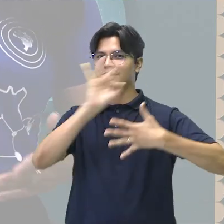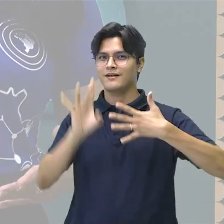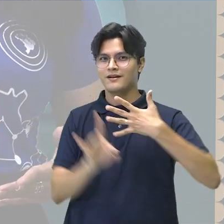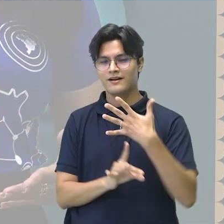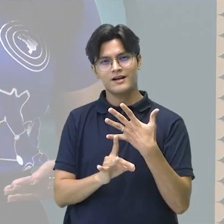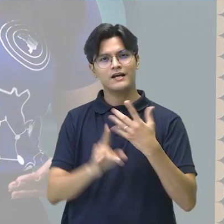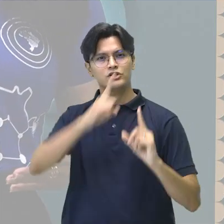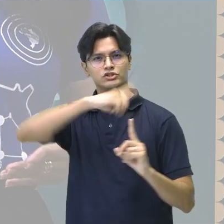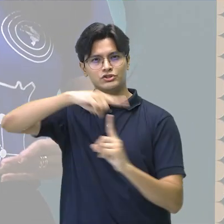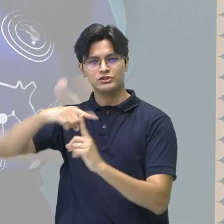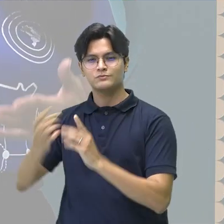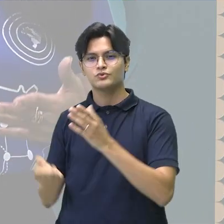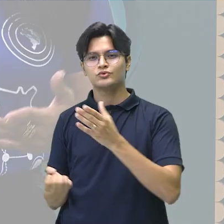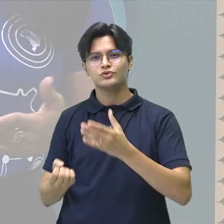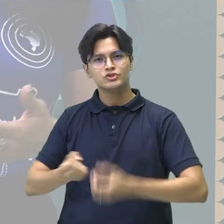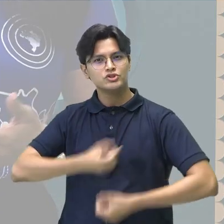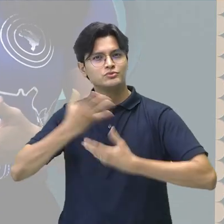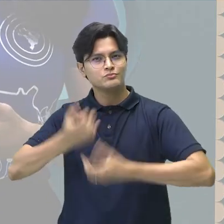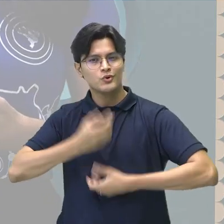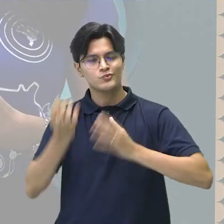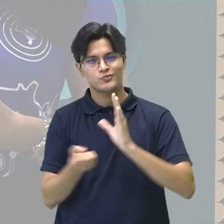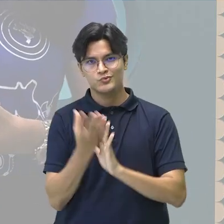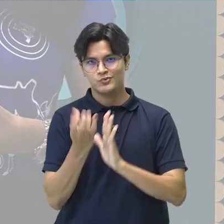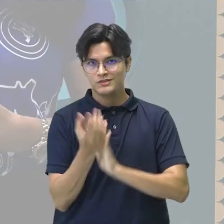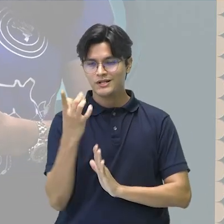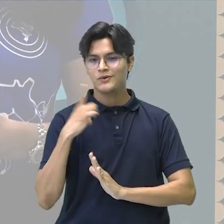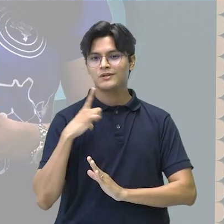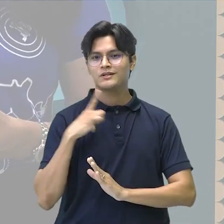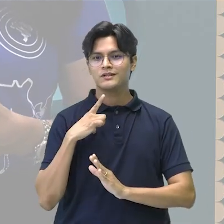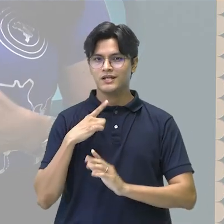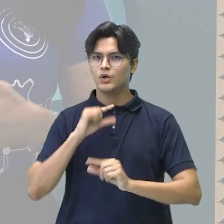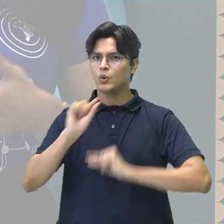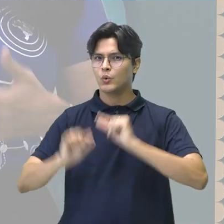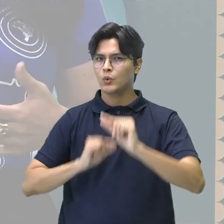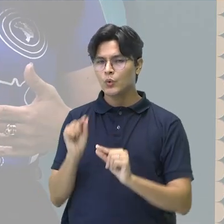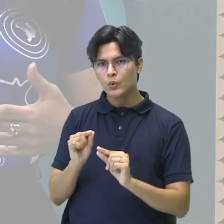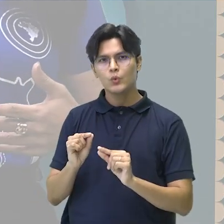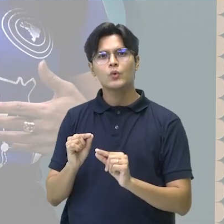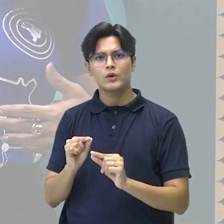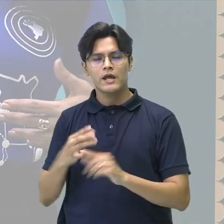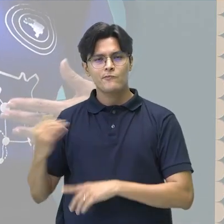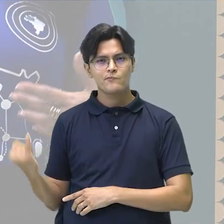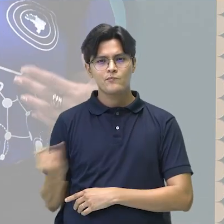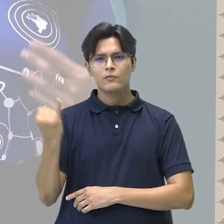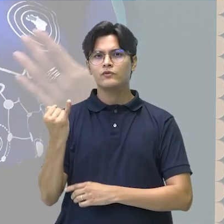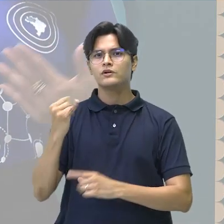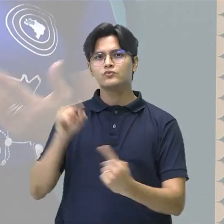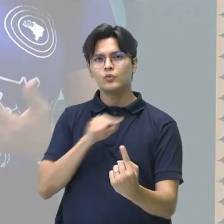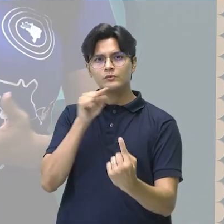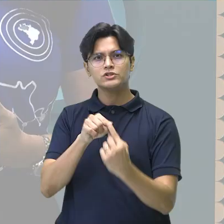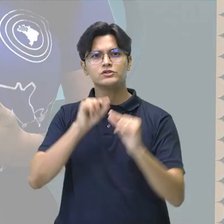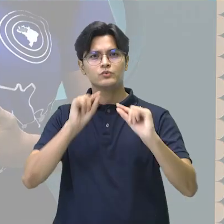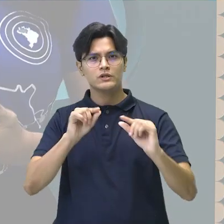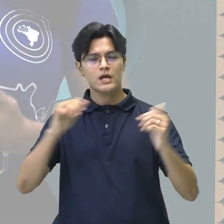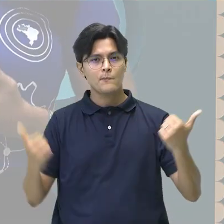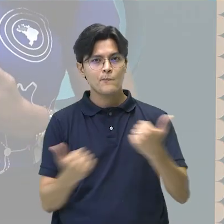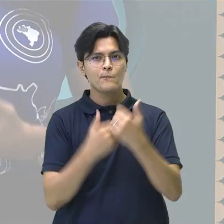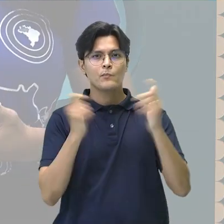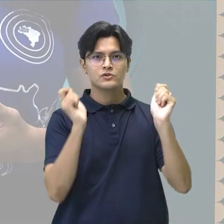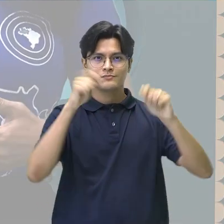que vocês viram aí carrega sua própria riqueza e propósito, contribuindo para construir um